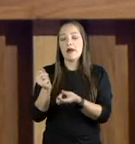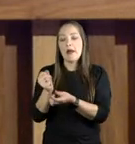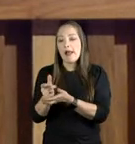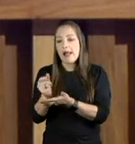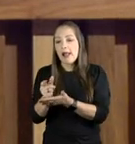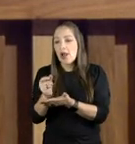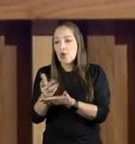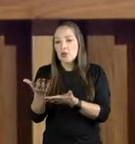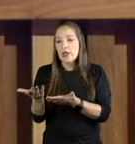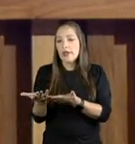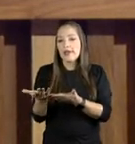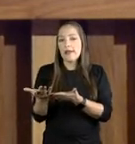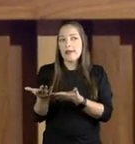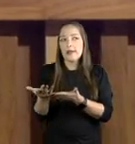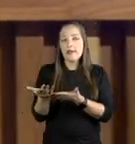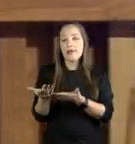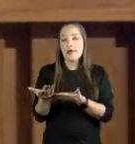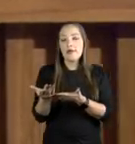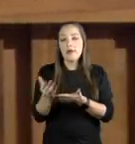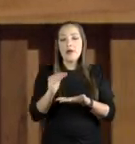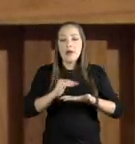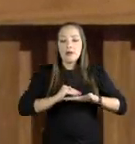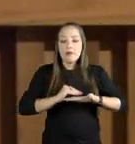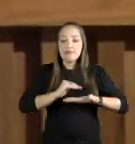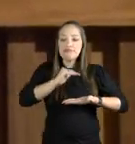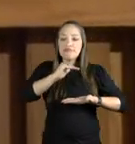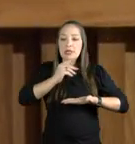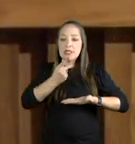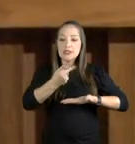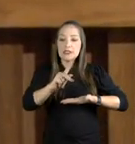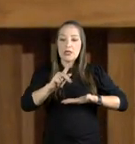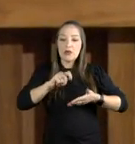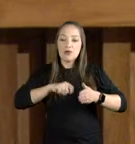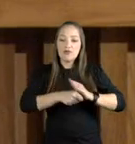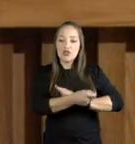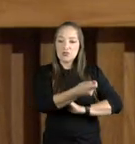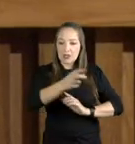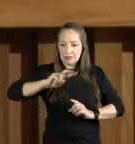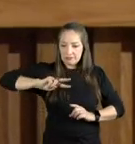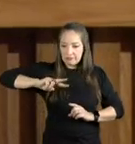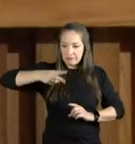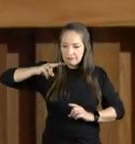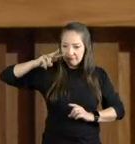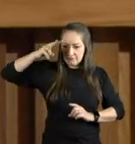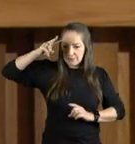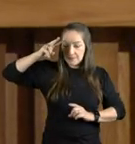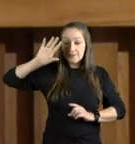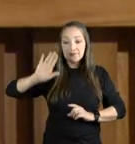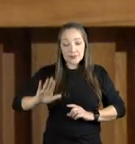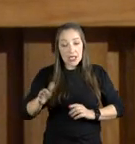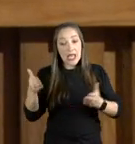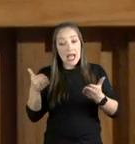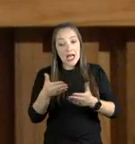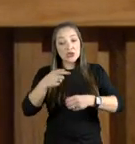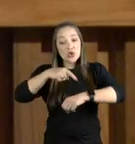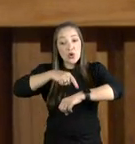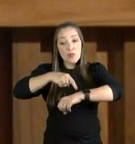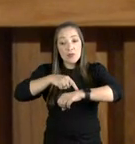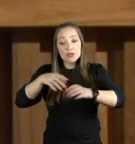de rendimento nos seus investimentos, então, eu acho que é o momento que ele chegou na